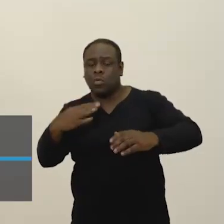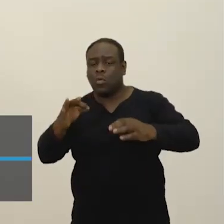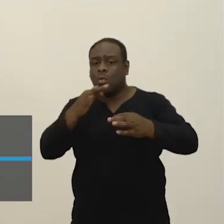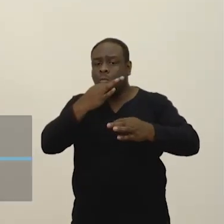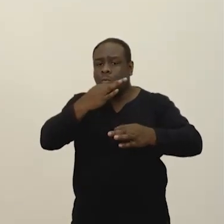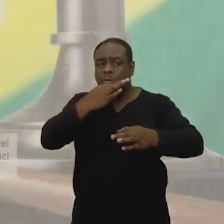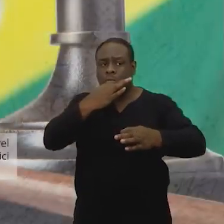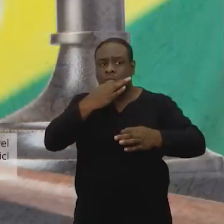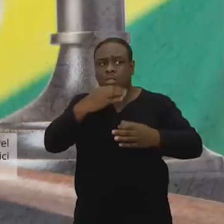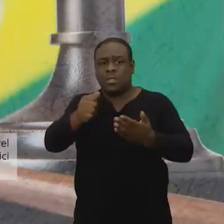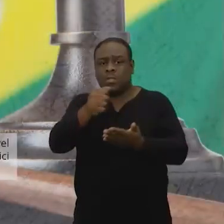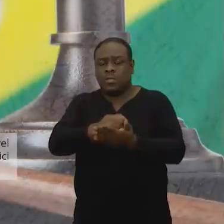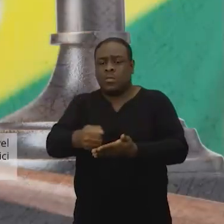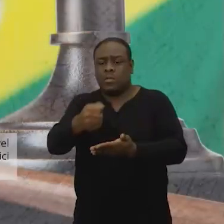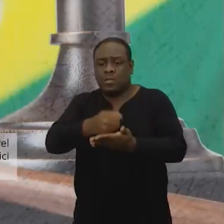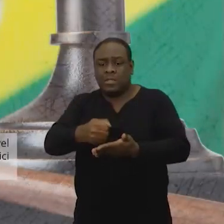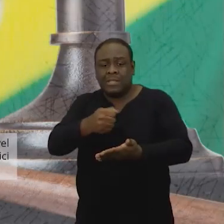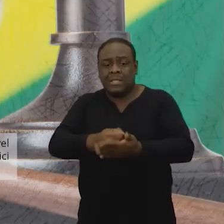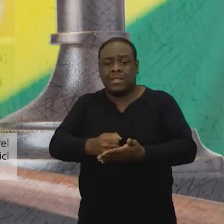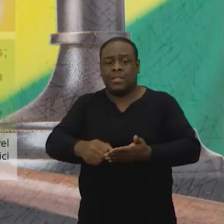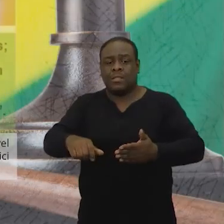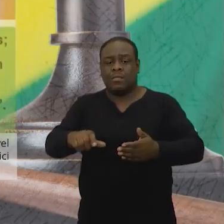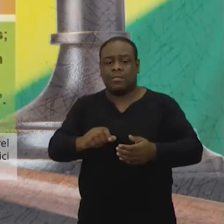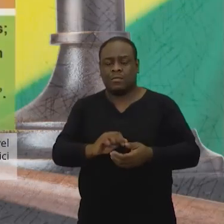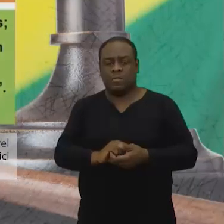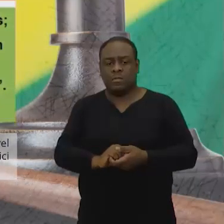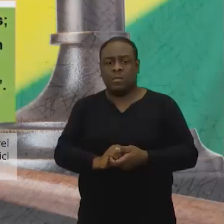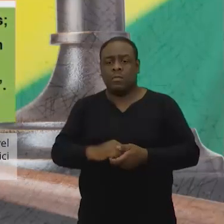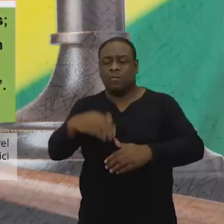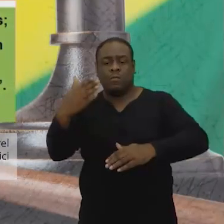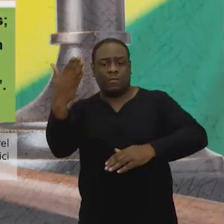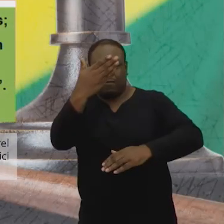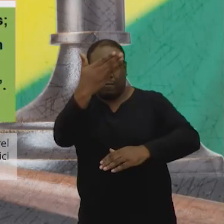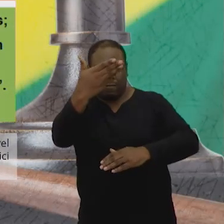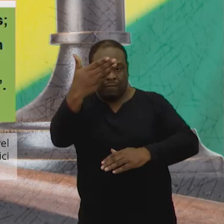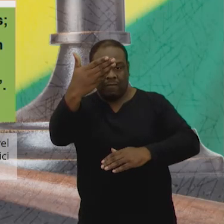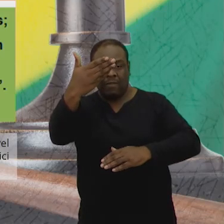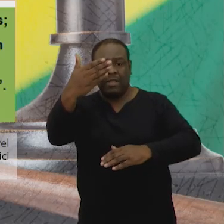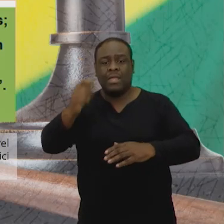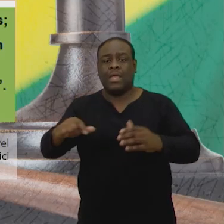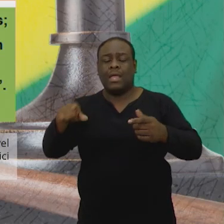aí, dá uma olhadinha na tela, olha lá. Vamos ler aqui